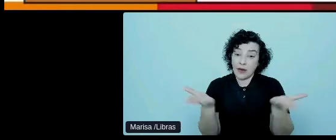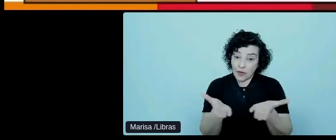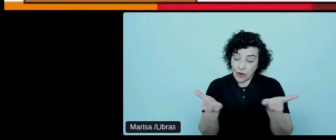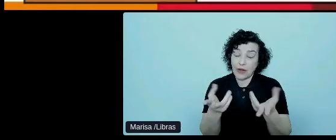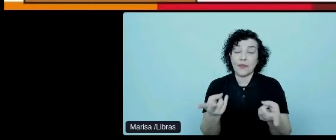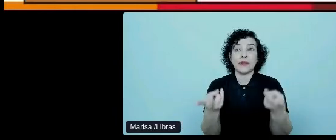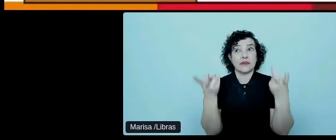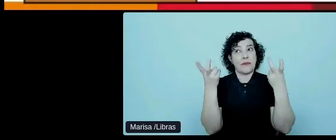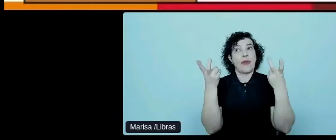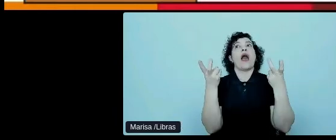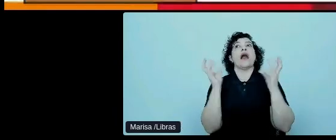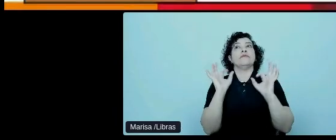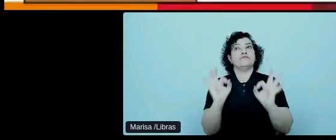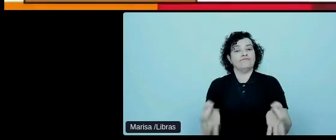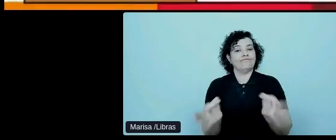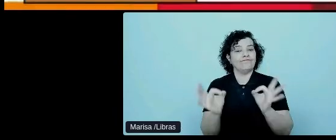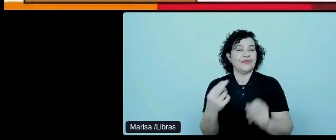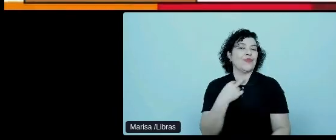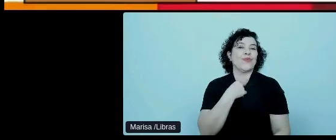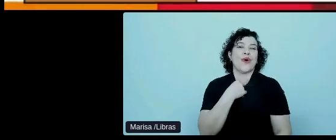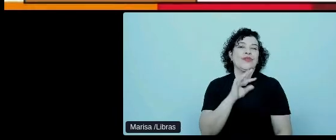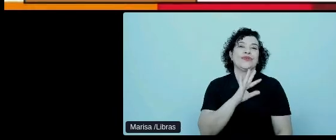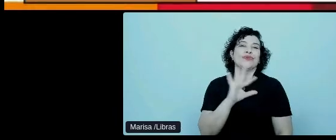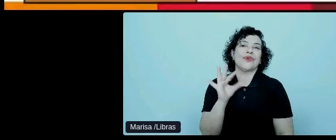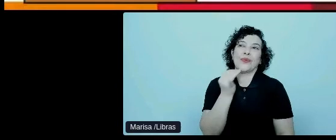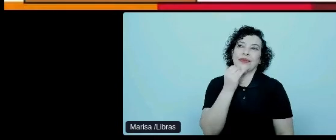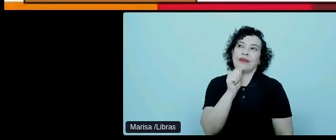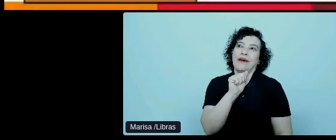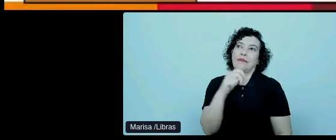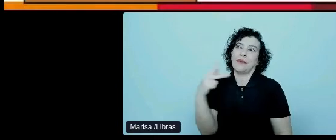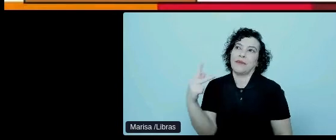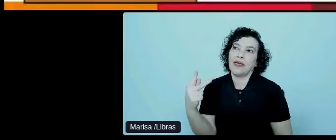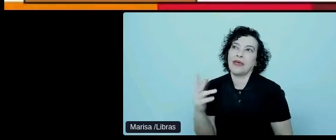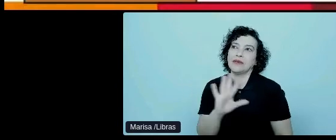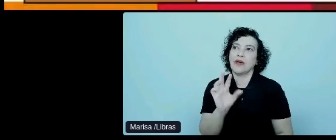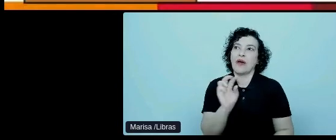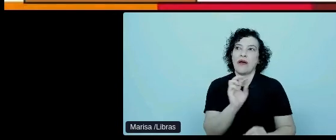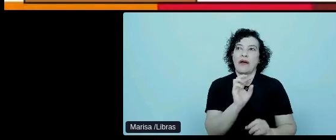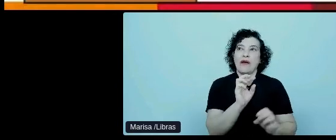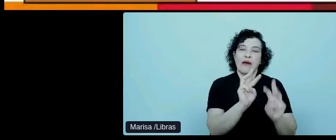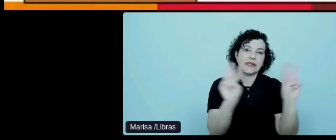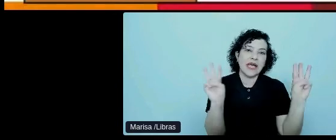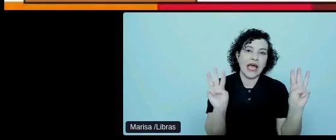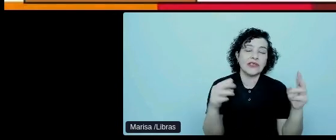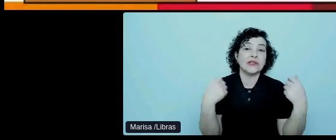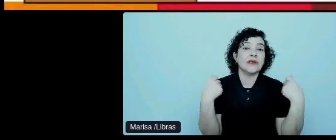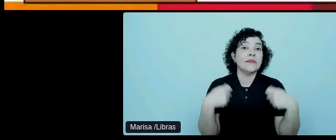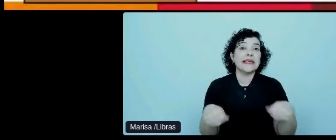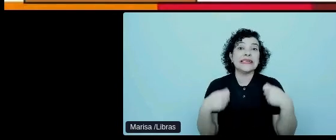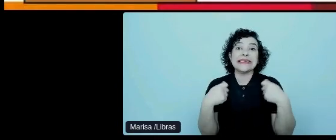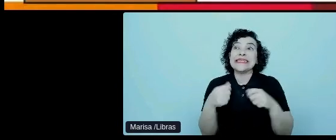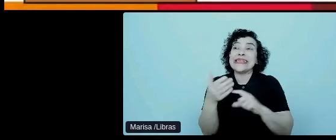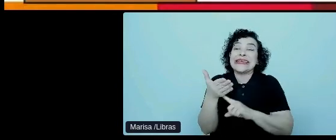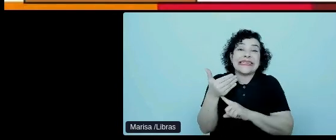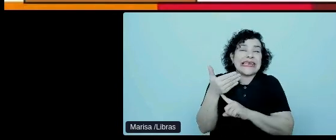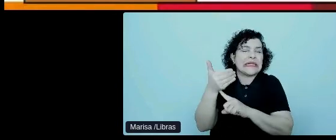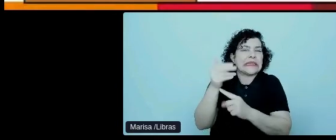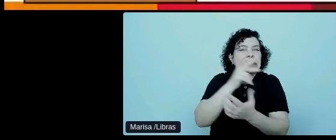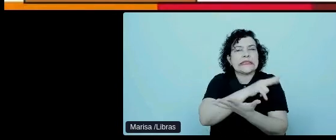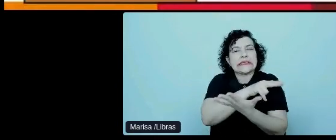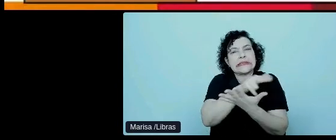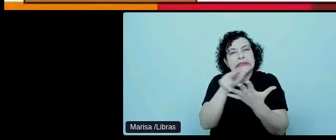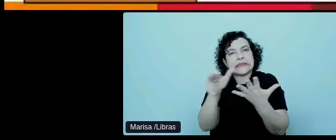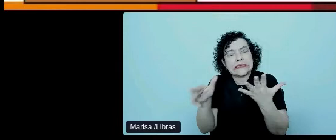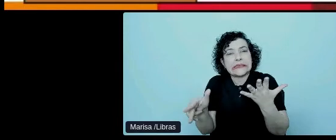perceberam, bom, a gente não pode mais olhar só para um aplicativo, só para um web, como que a gente vai levar essas tecnologias para a